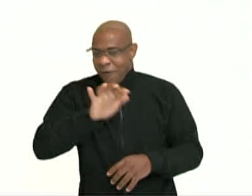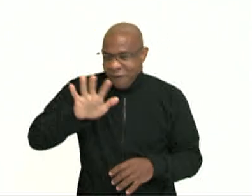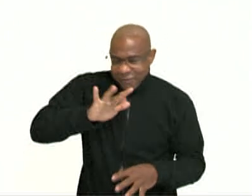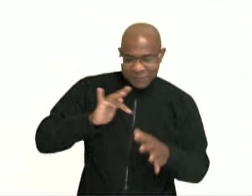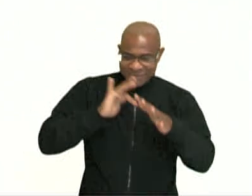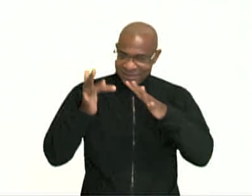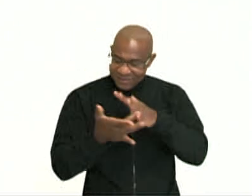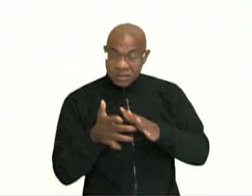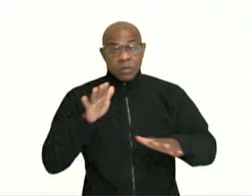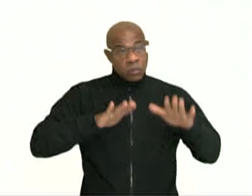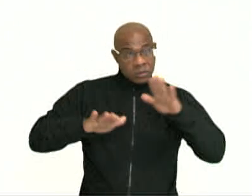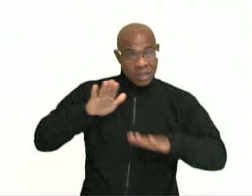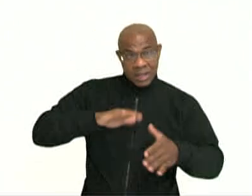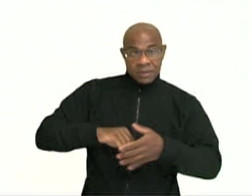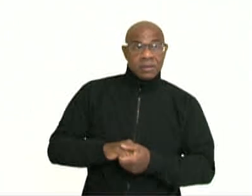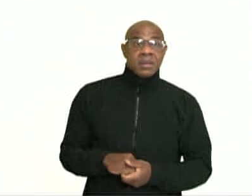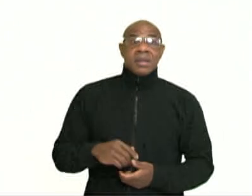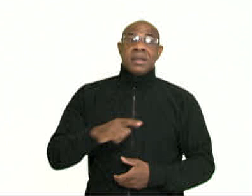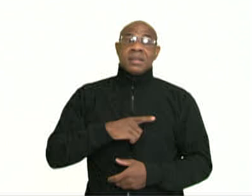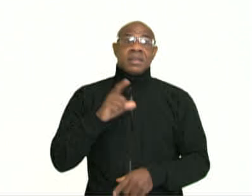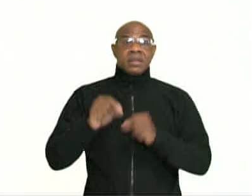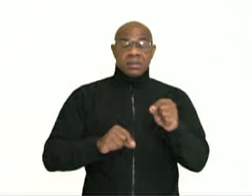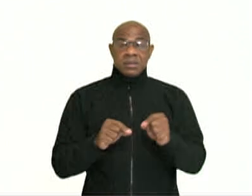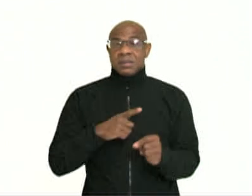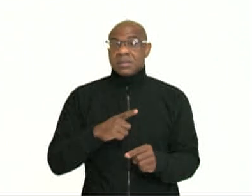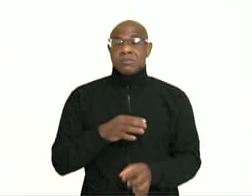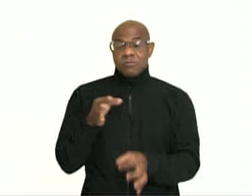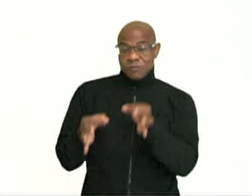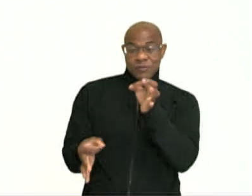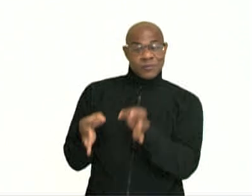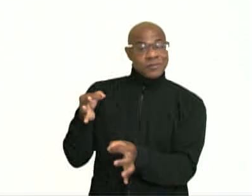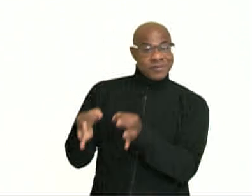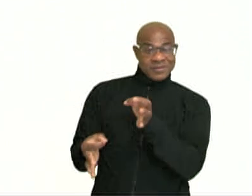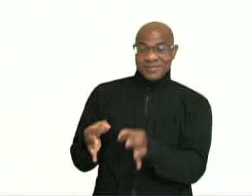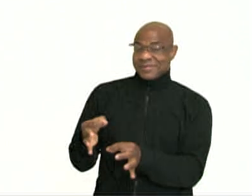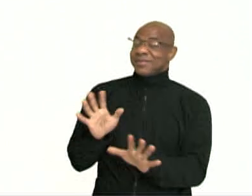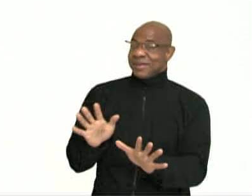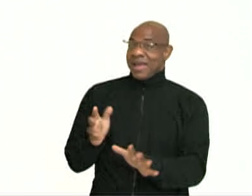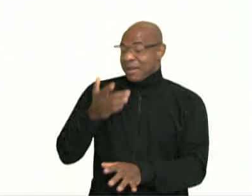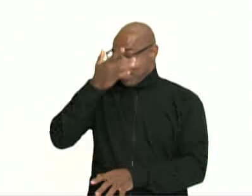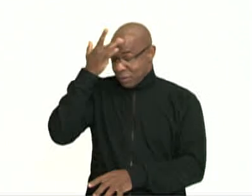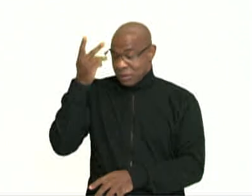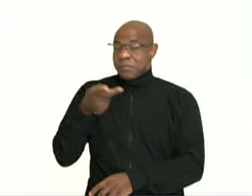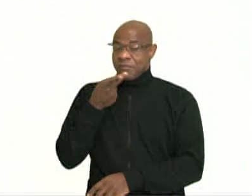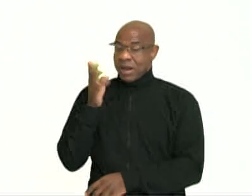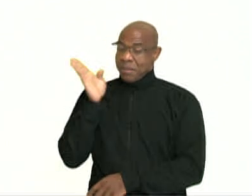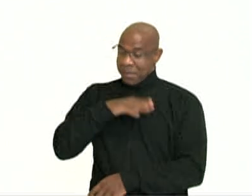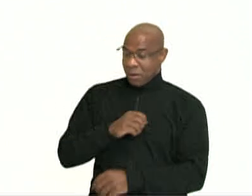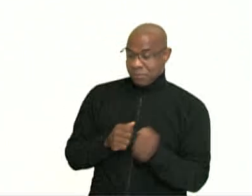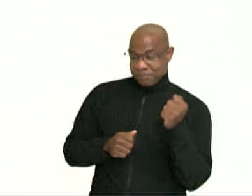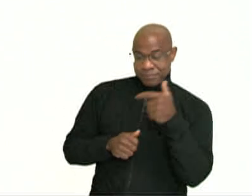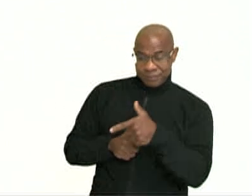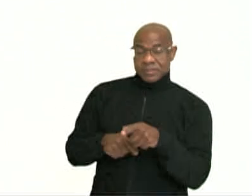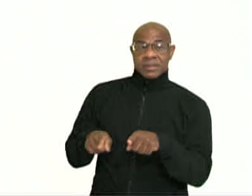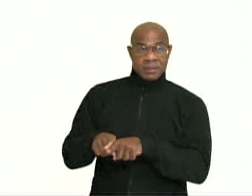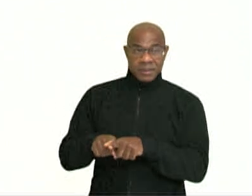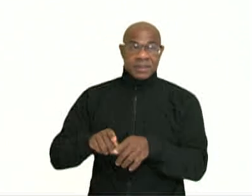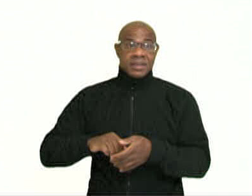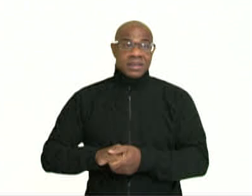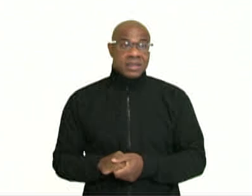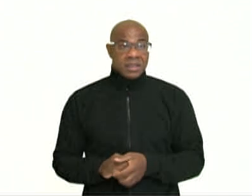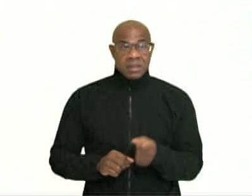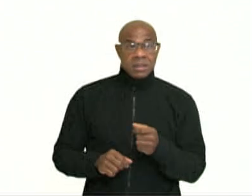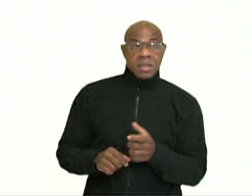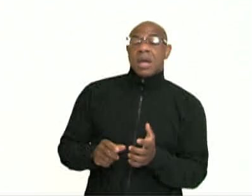quê? Os julgamentos alheios. Significa o julgamento de outras pessoas. Isso mesmo. De algum modo,